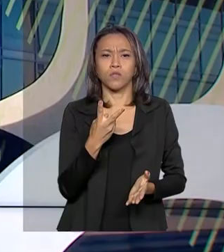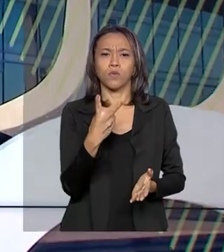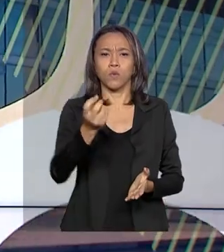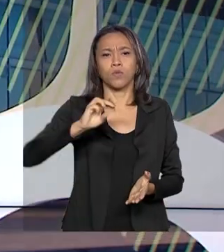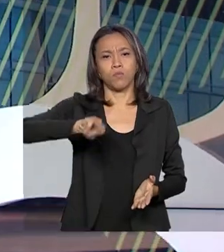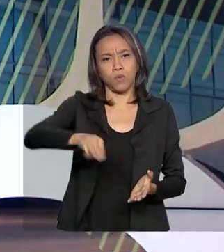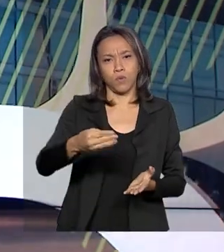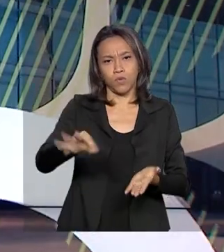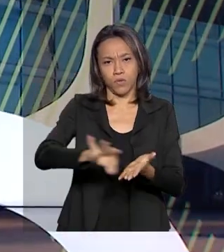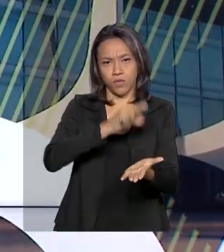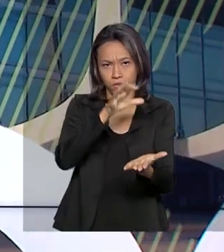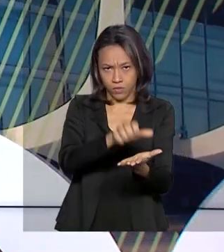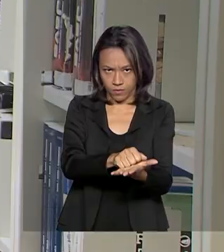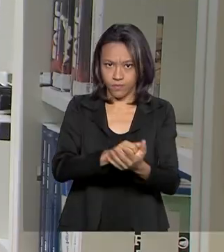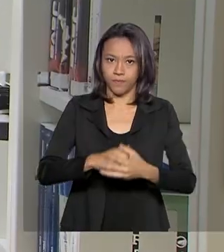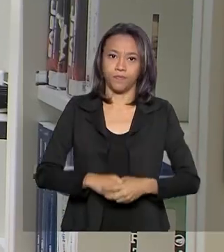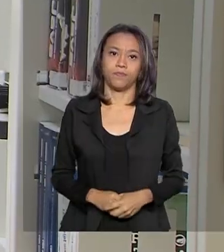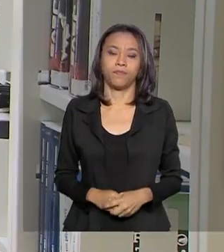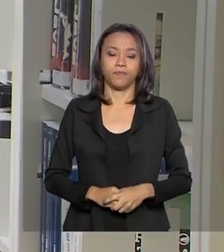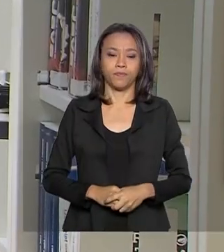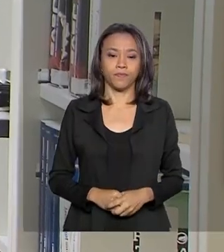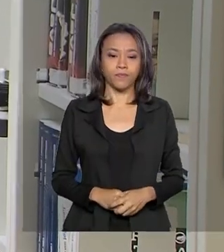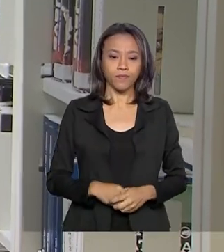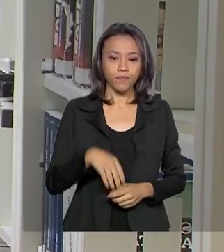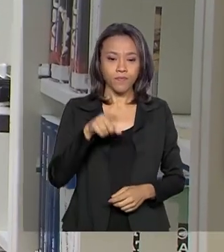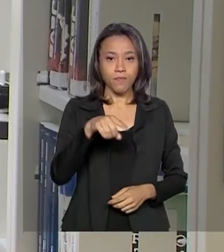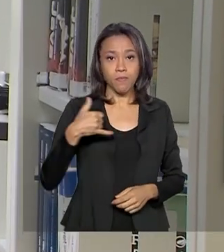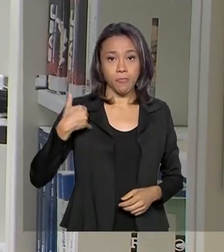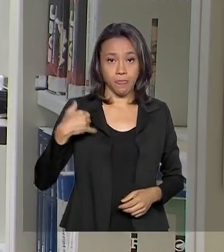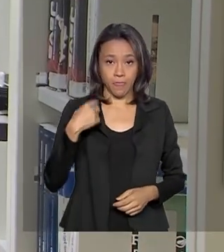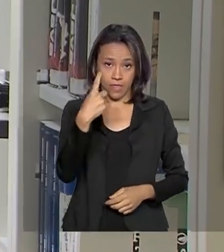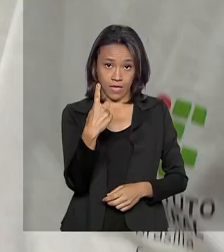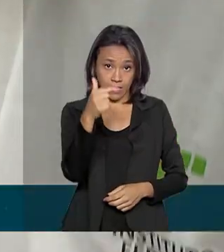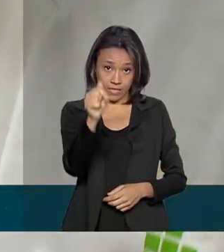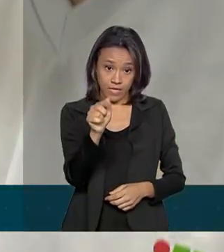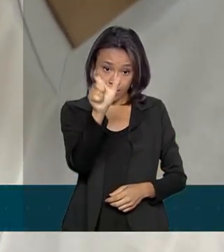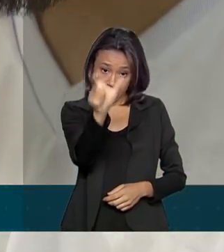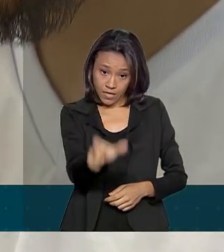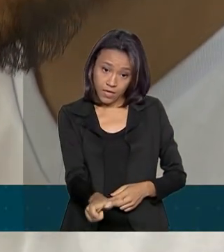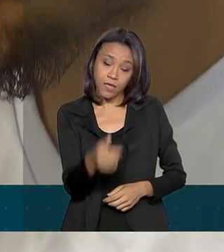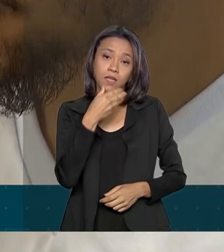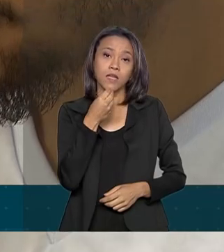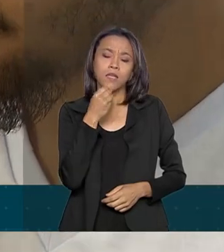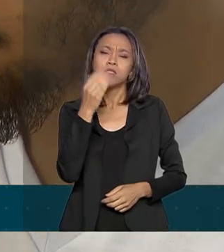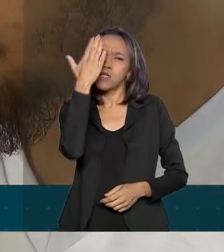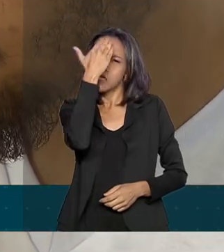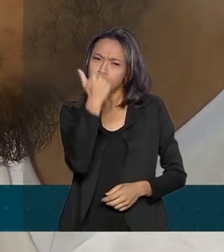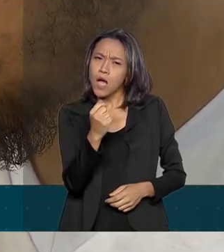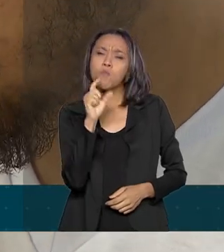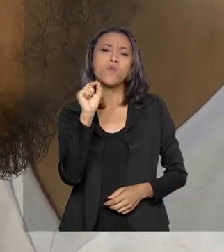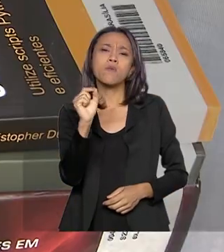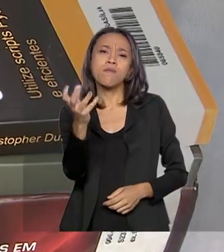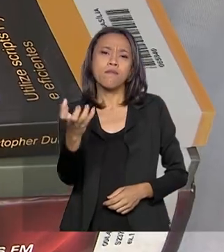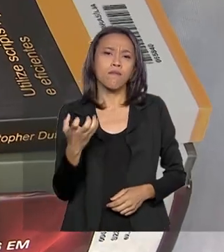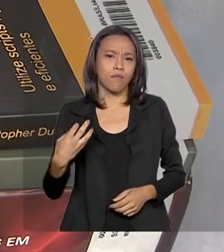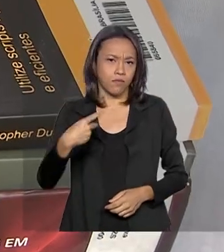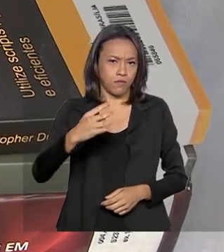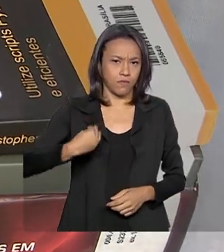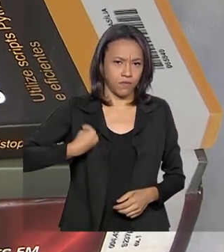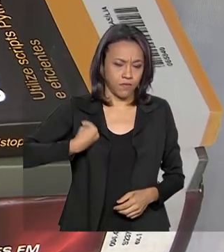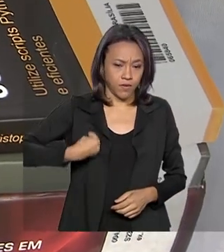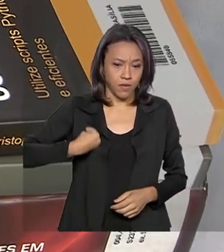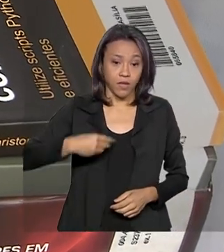de matrículas. Com 17 anos de idade, o Anglais sabe bem o que quer da vida. Ele está